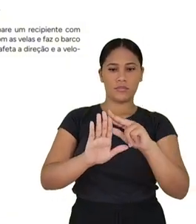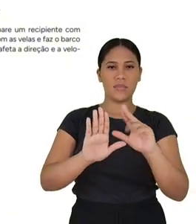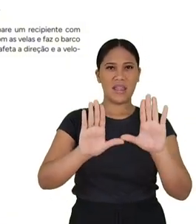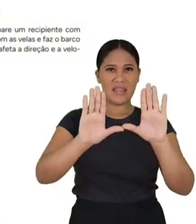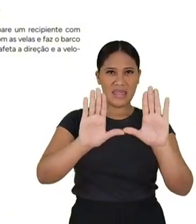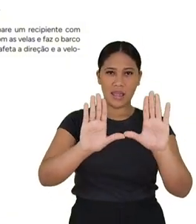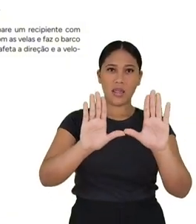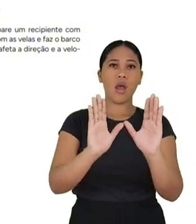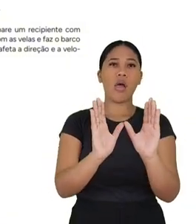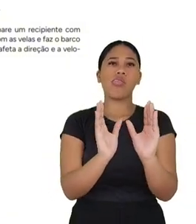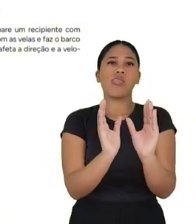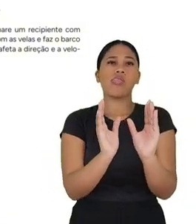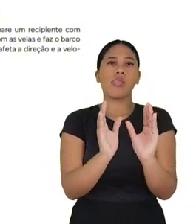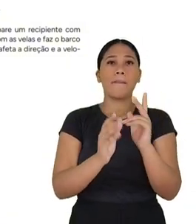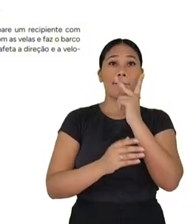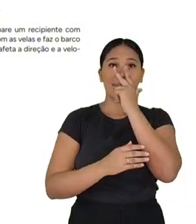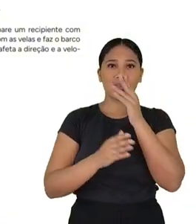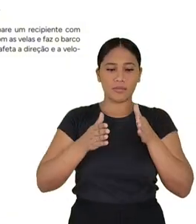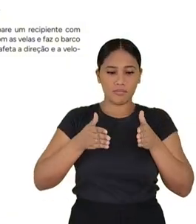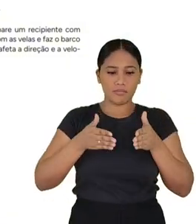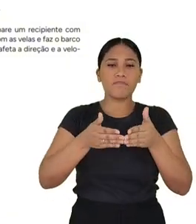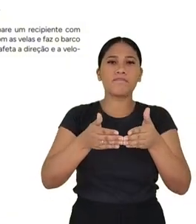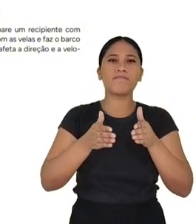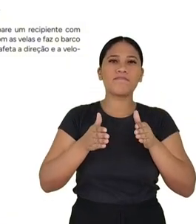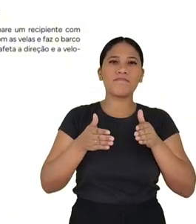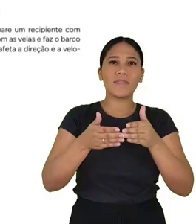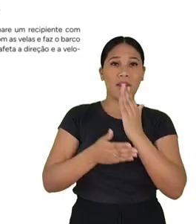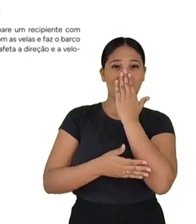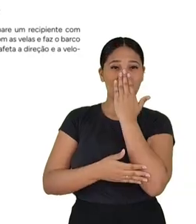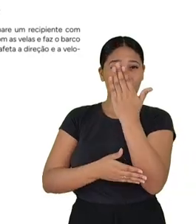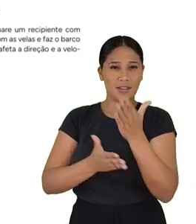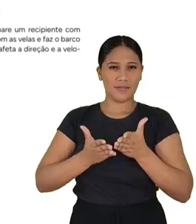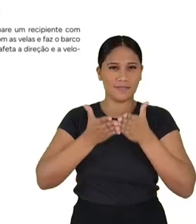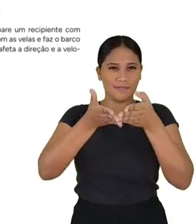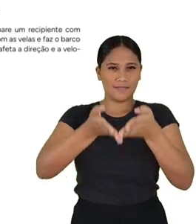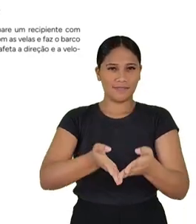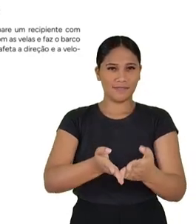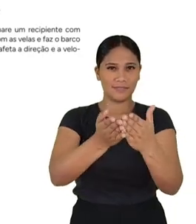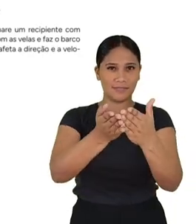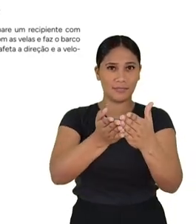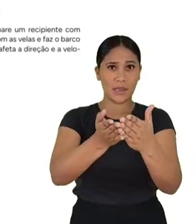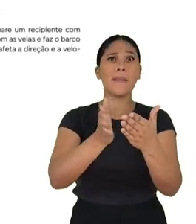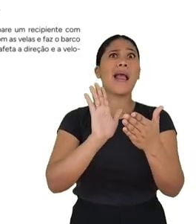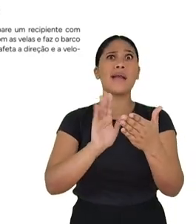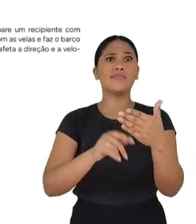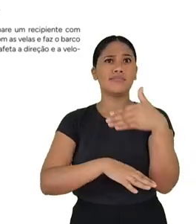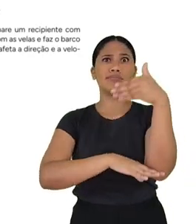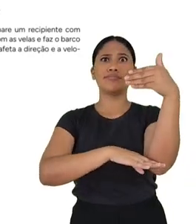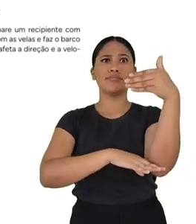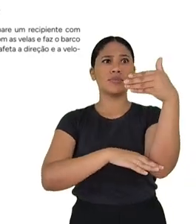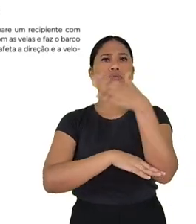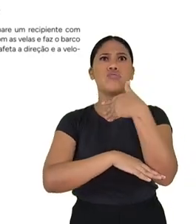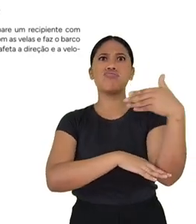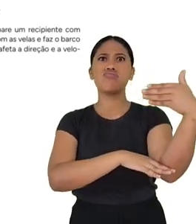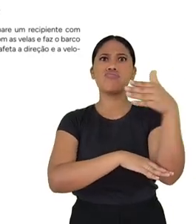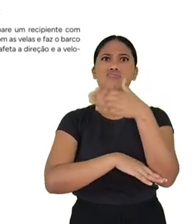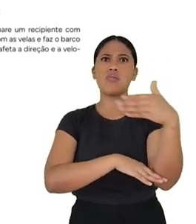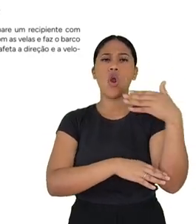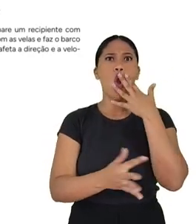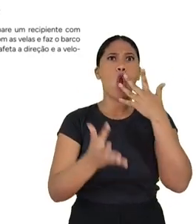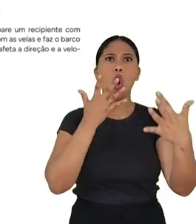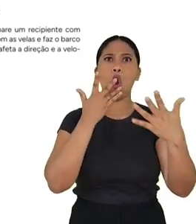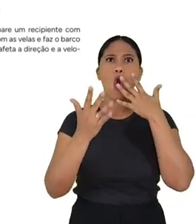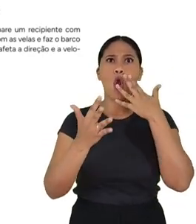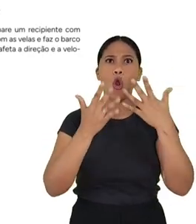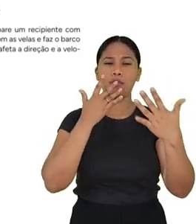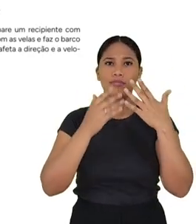esponja, tirando os cantinhos de uma forma que pareça a frente de um barco. Passo 2. Para fazer a